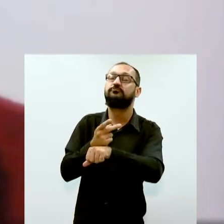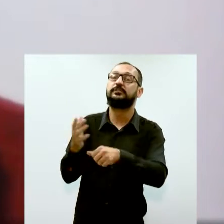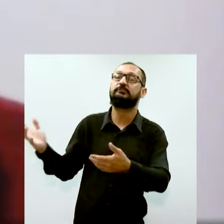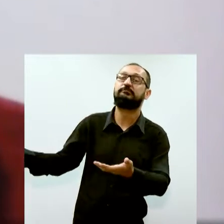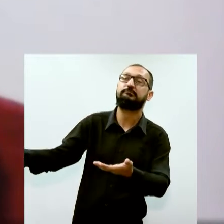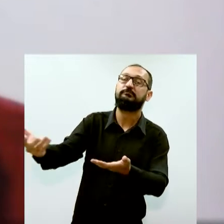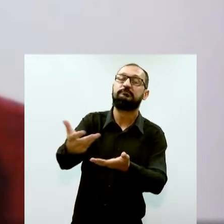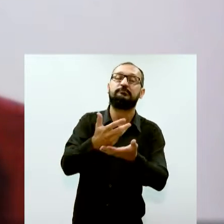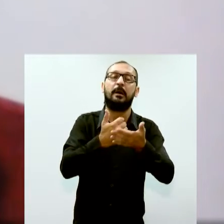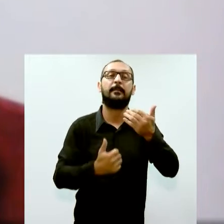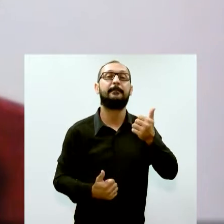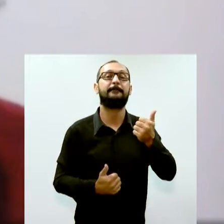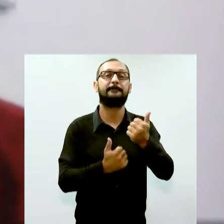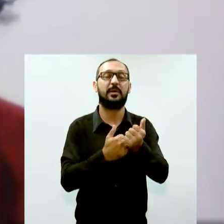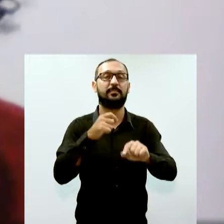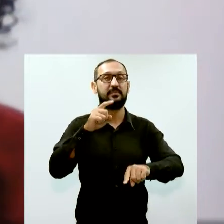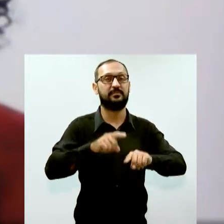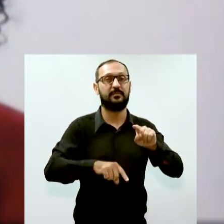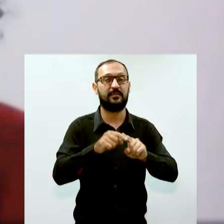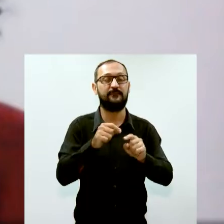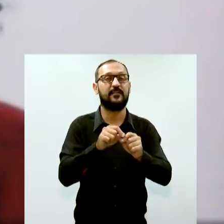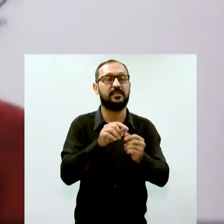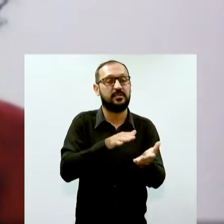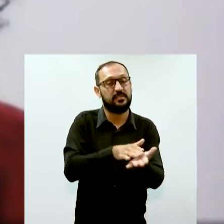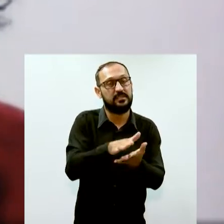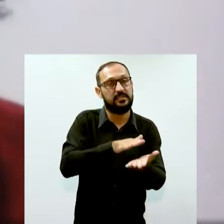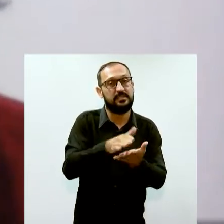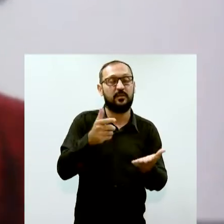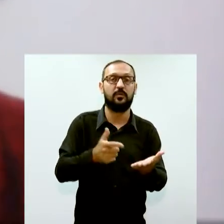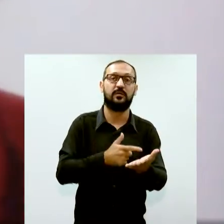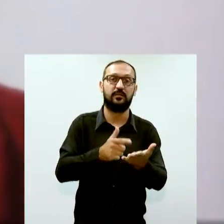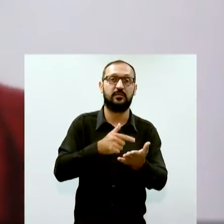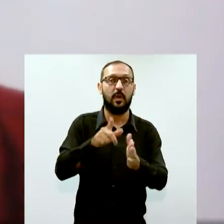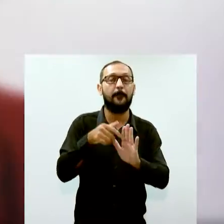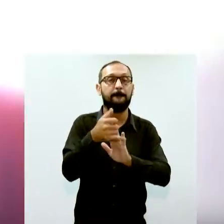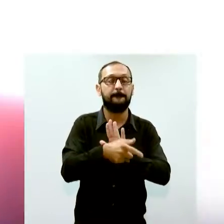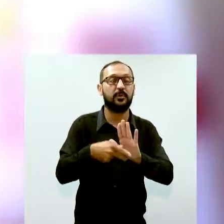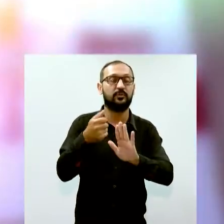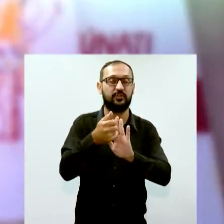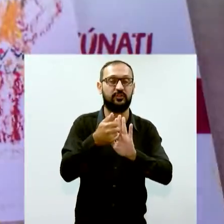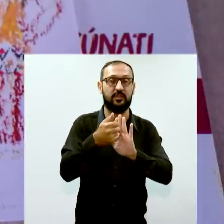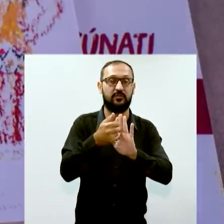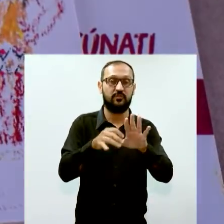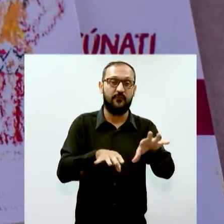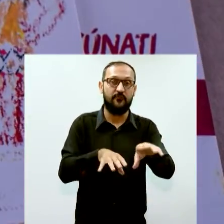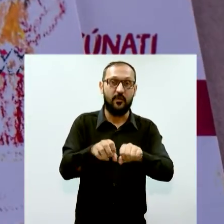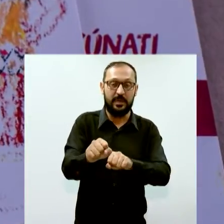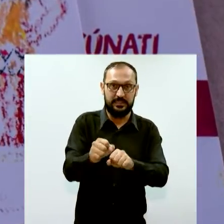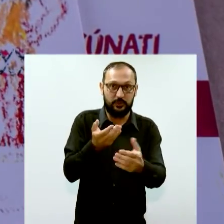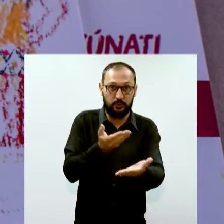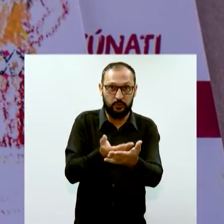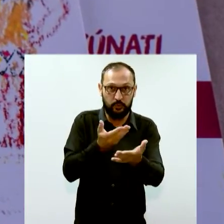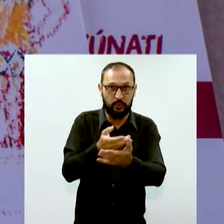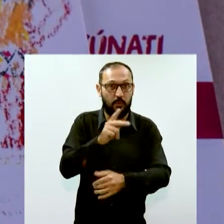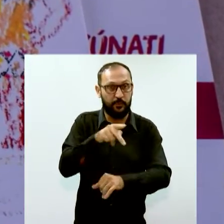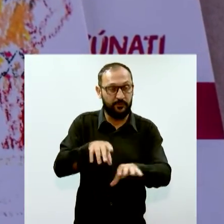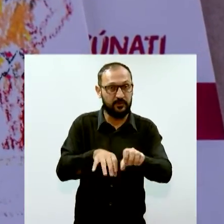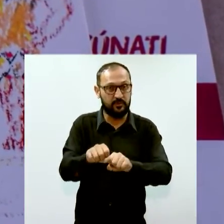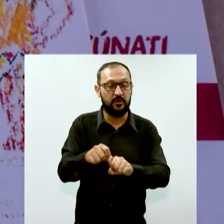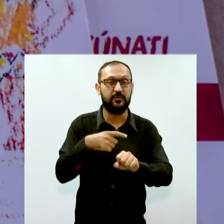poder publicar esse material no formato de livro. Então, foi um projeto de formação continuada que resultou